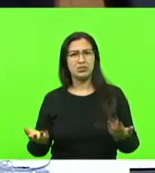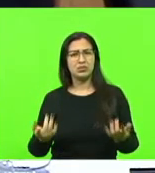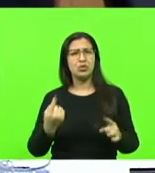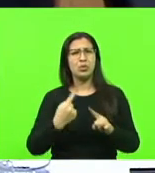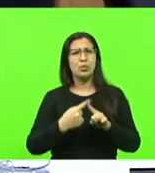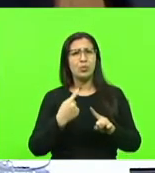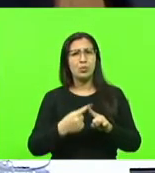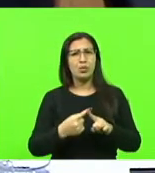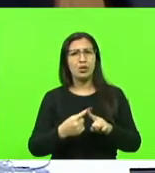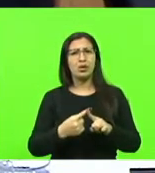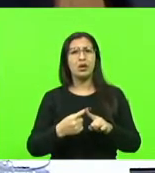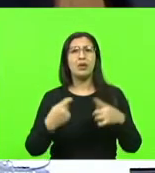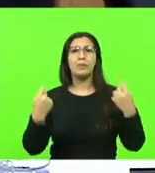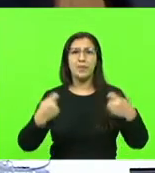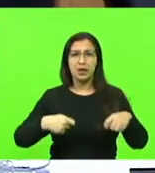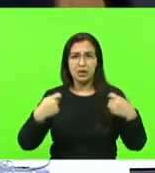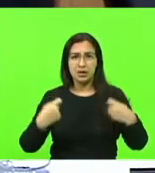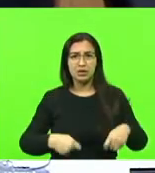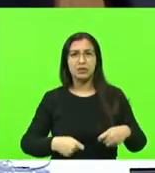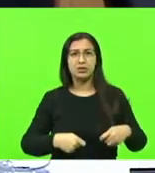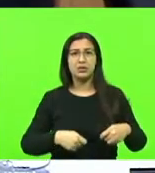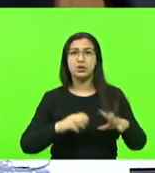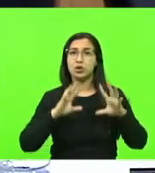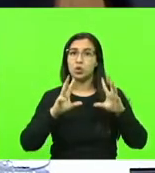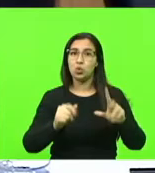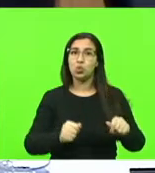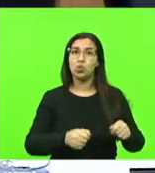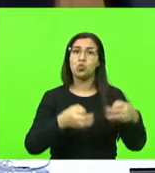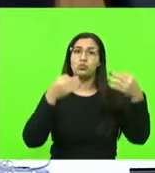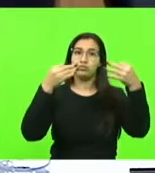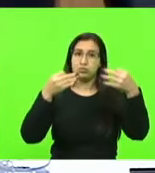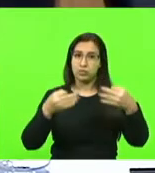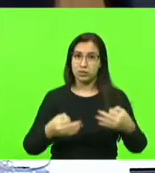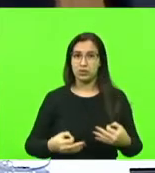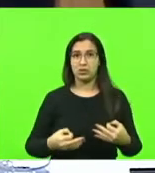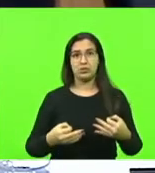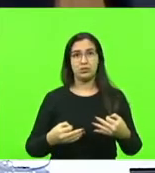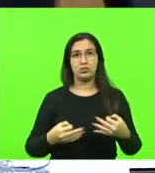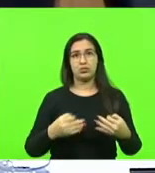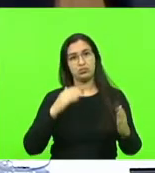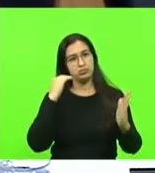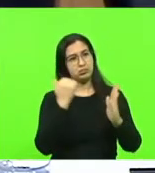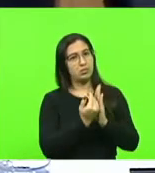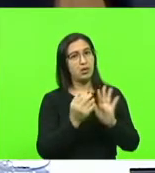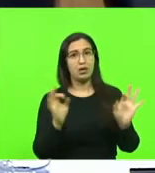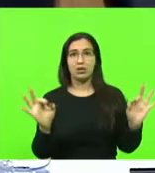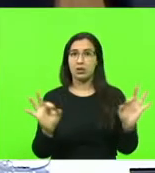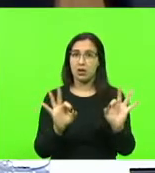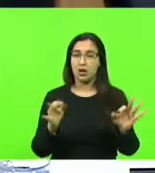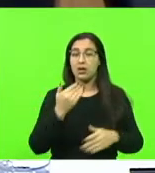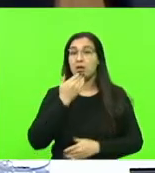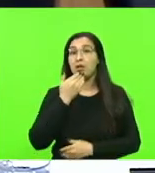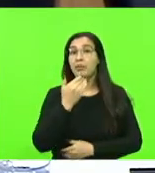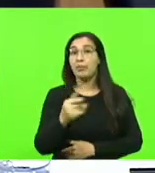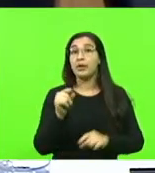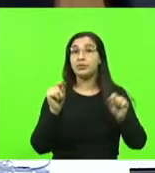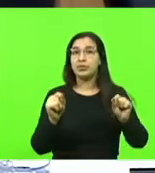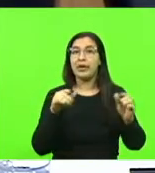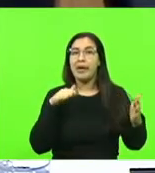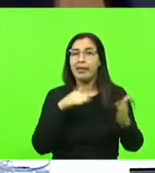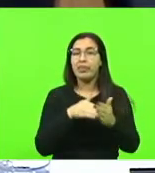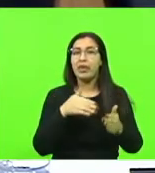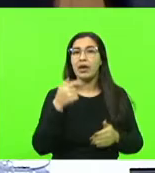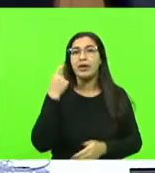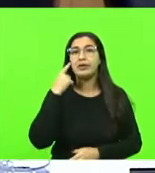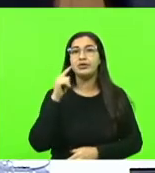nós esperamos que ela seja cumprida. Agora, não foi cumprida, desonrou com a palavra, a gente pede só que, até dia 31 de dezembro,